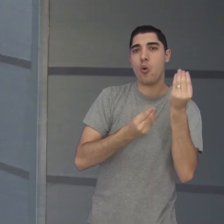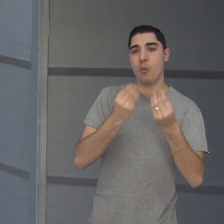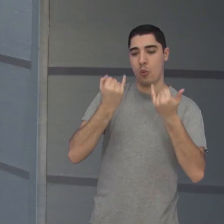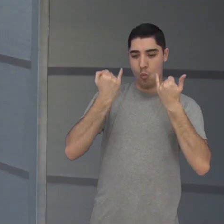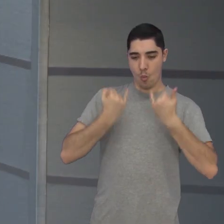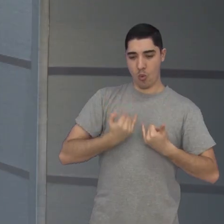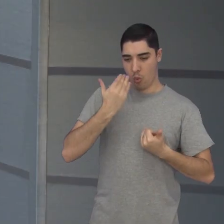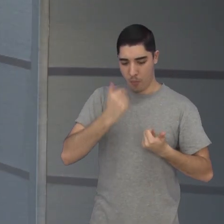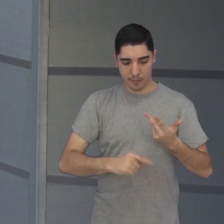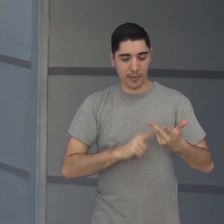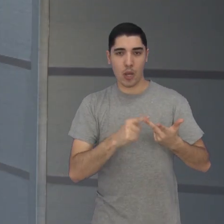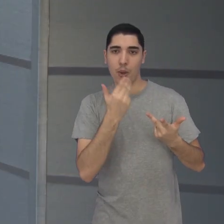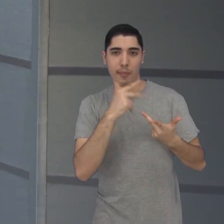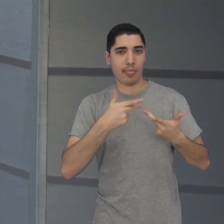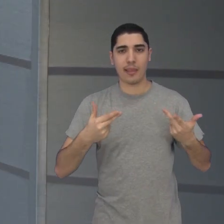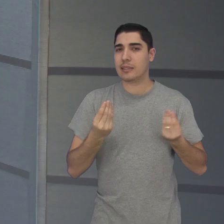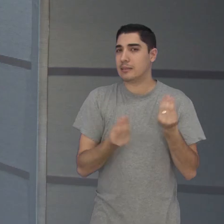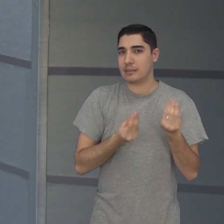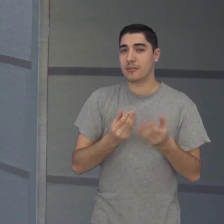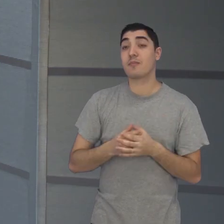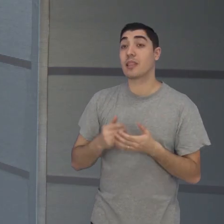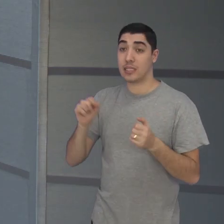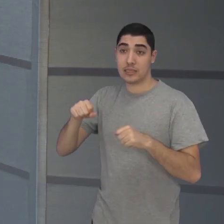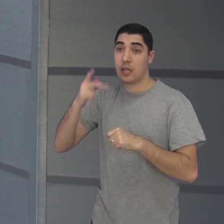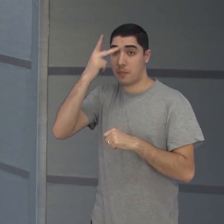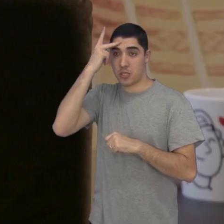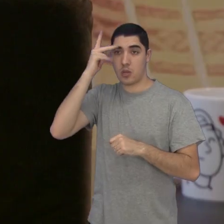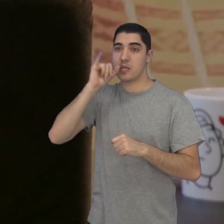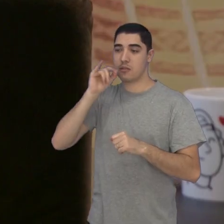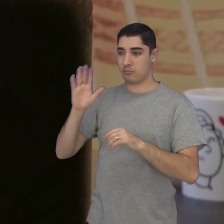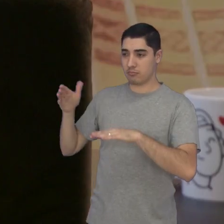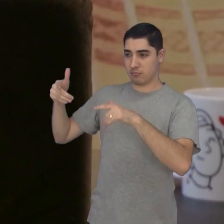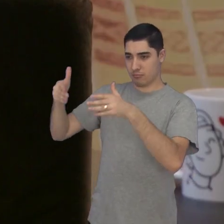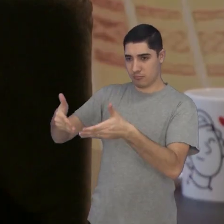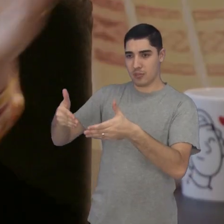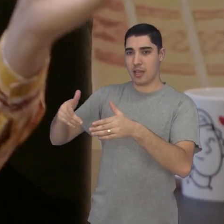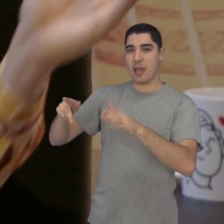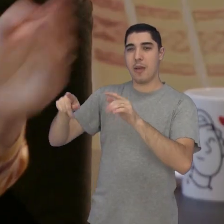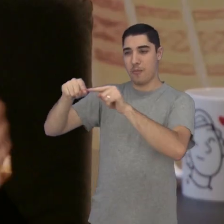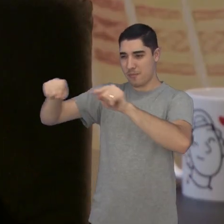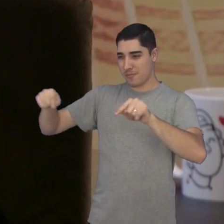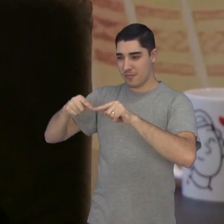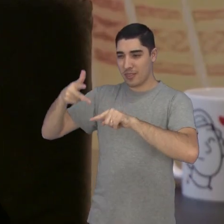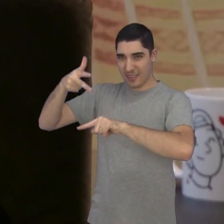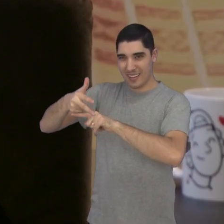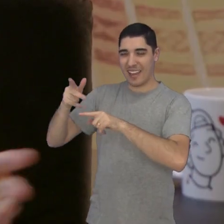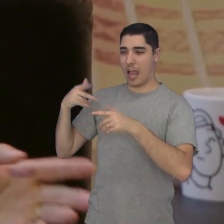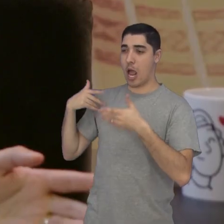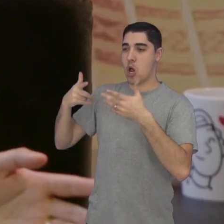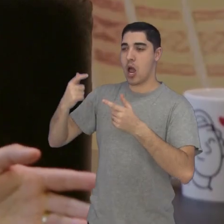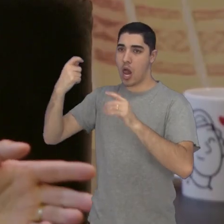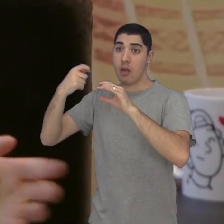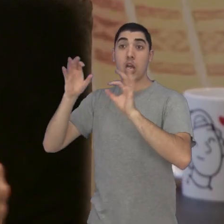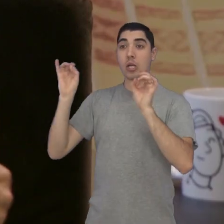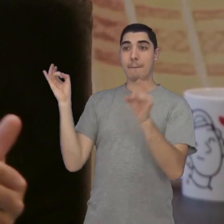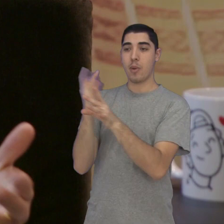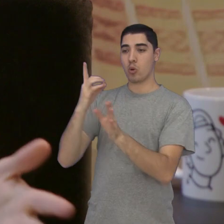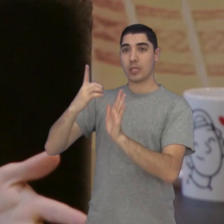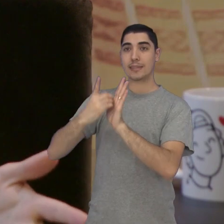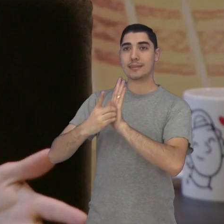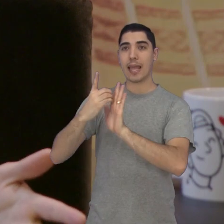Não, hoje uma pessoa, ela não canta, ela entra no estúdio, ela sai com um CD gravado cantando igual o Agnaldo Raiol. Tem